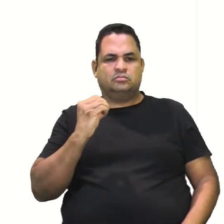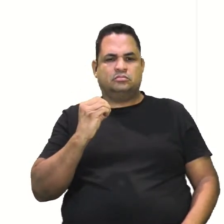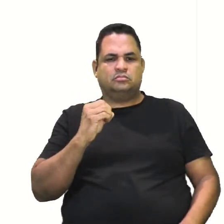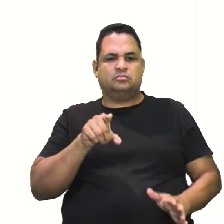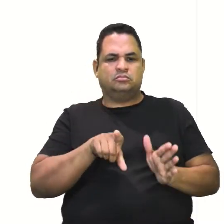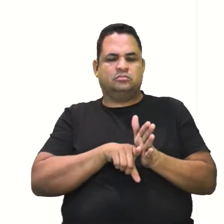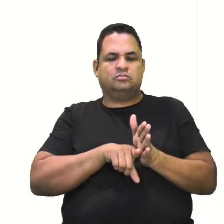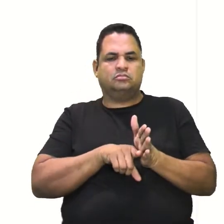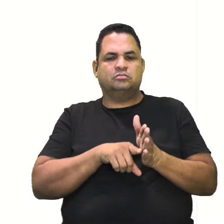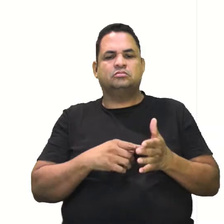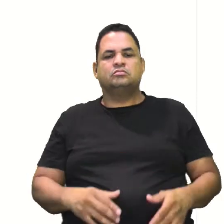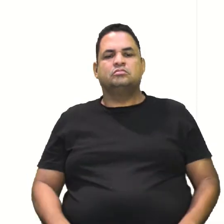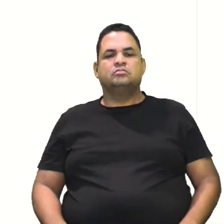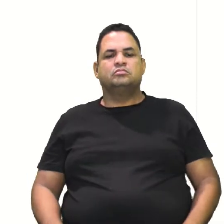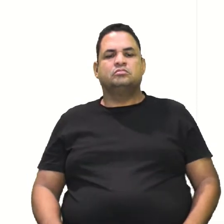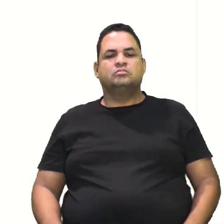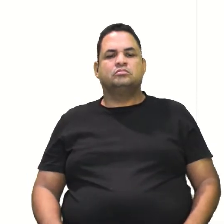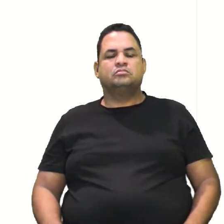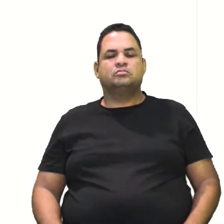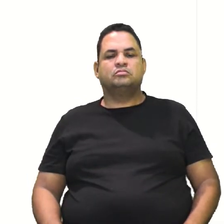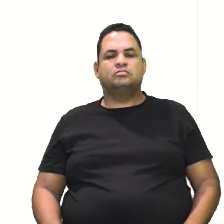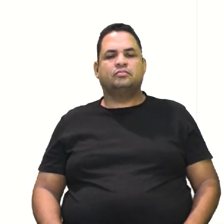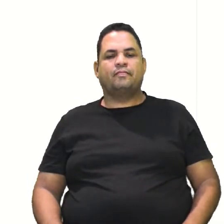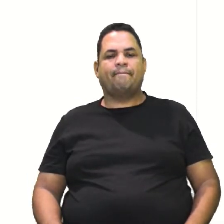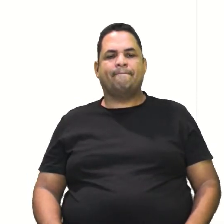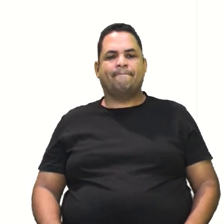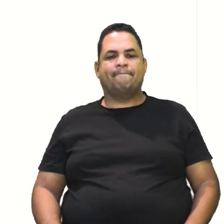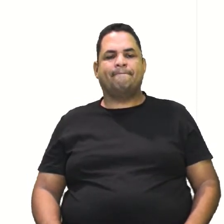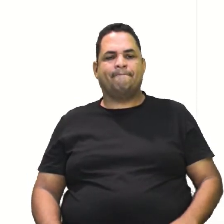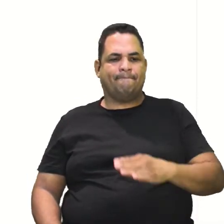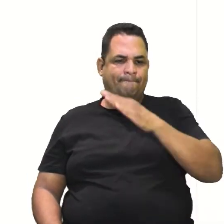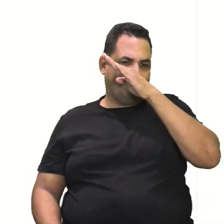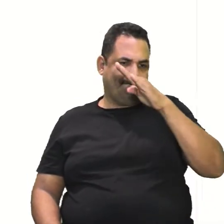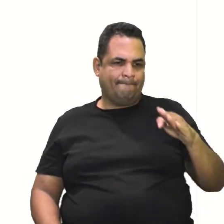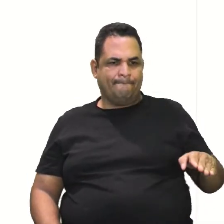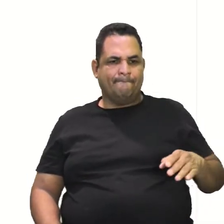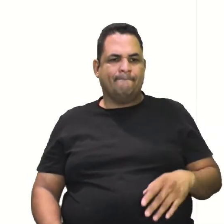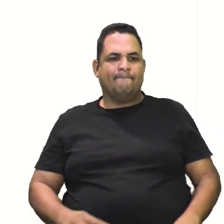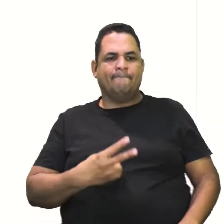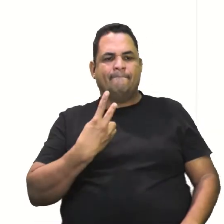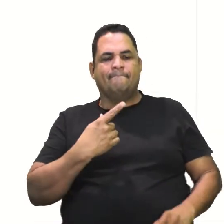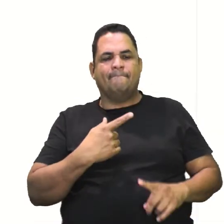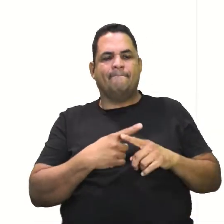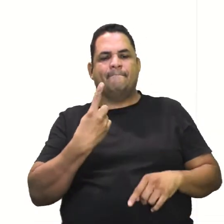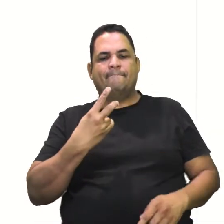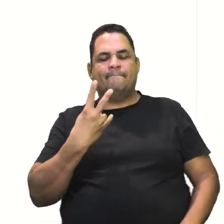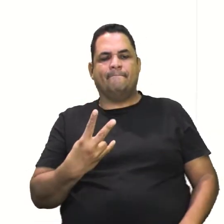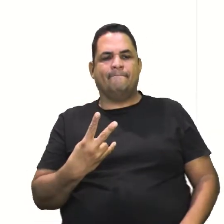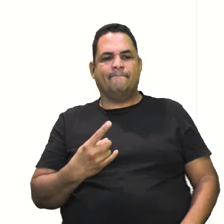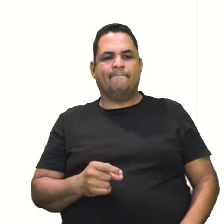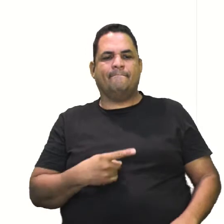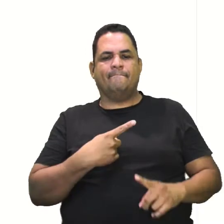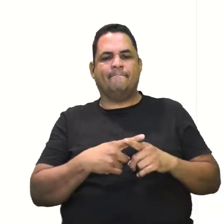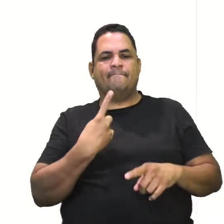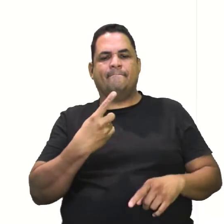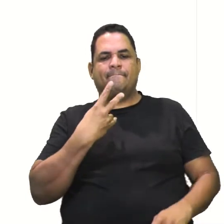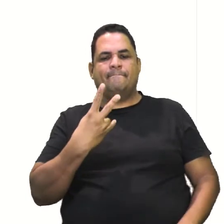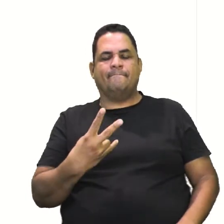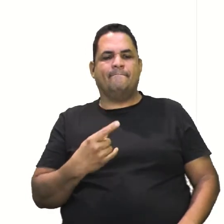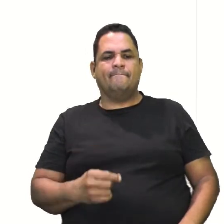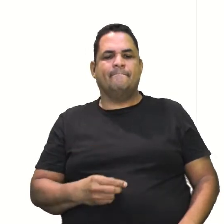20. Menos, vamos abrir parênteses, vamos para as diagonais secundárias. 2 vezes 1? 2. Vezes 1?